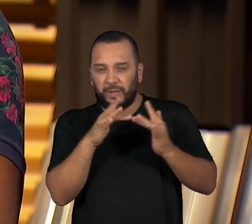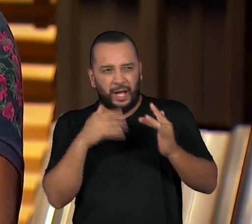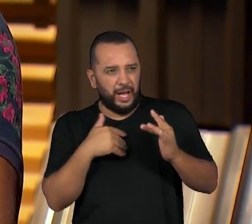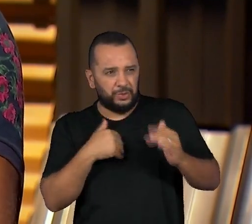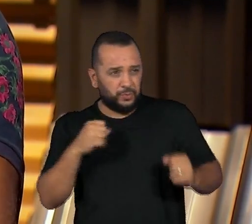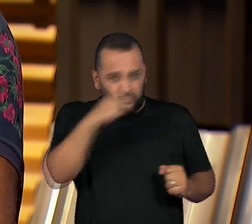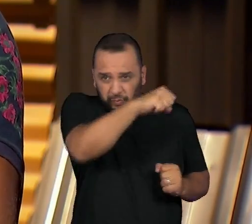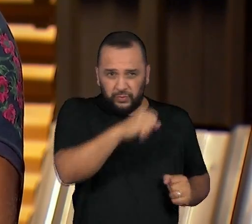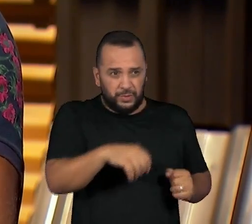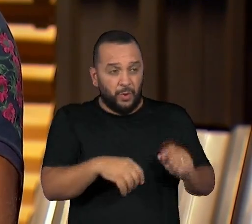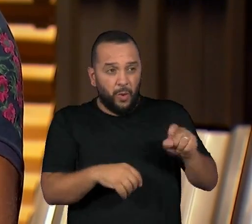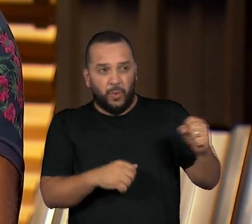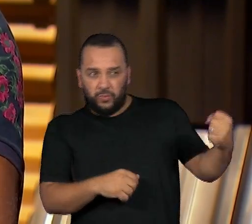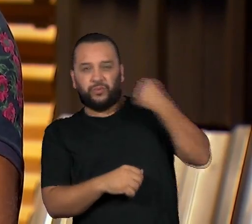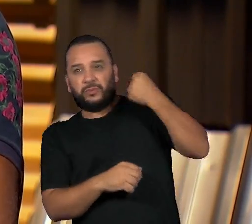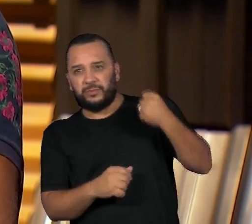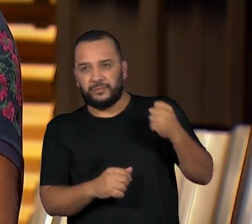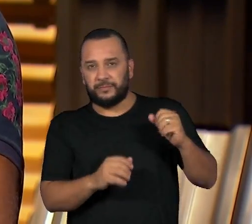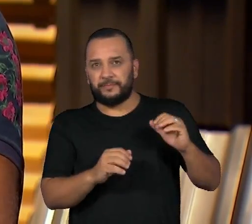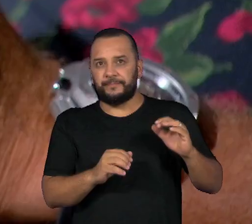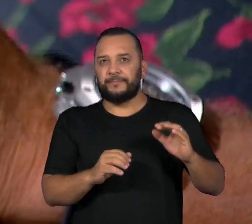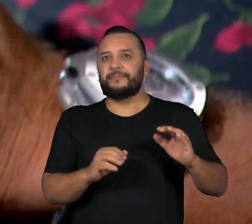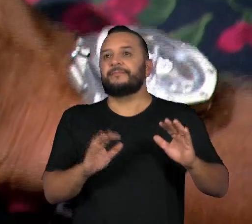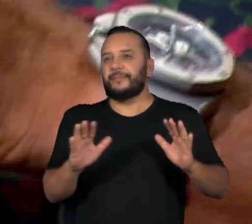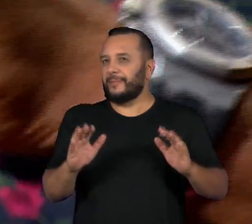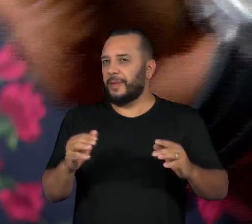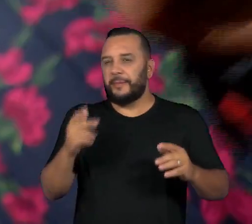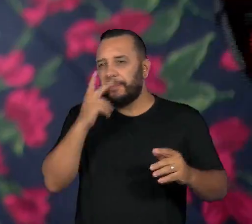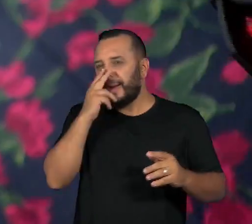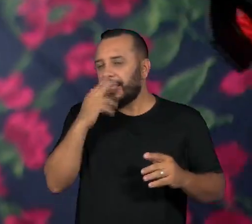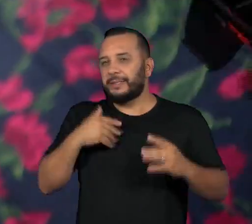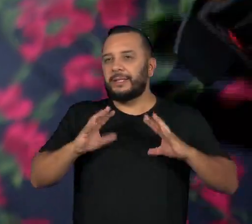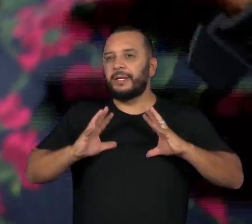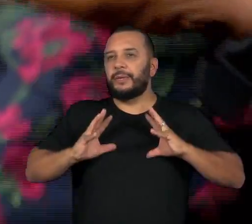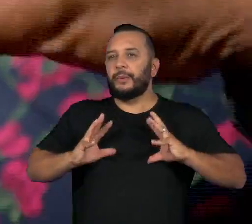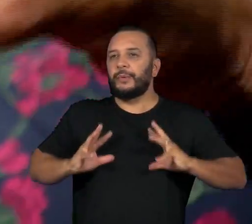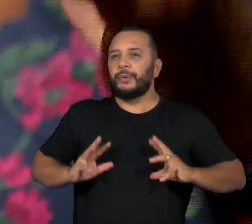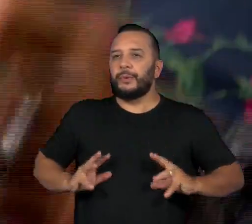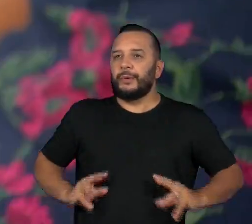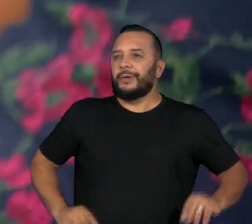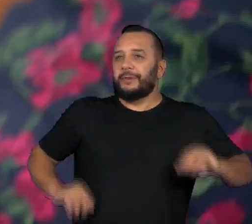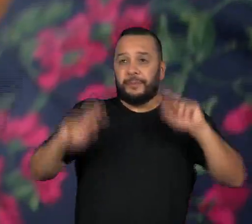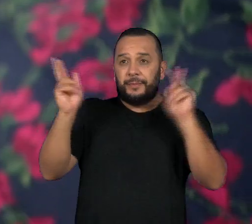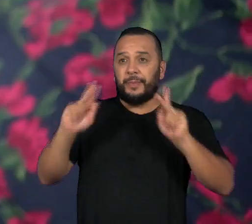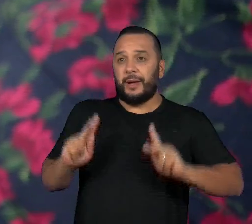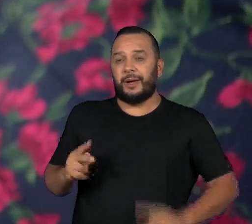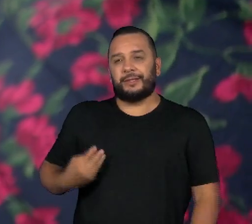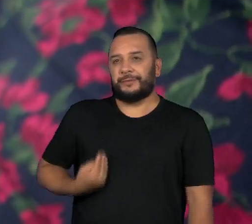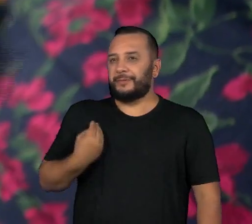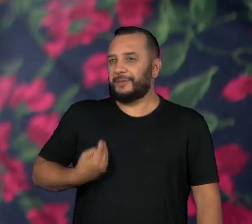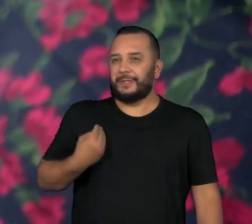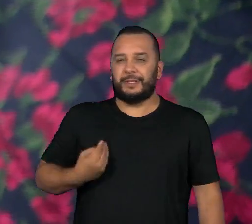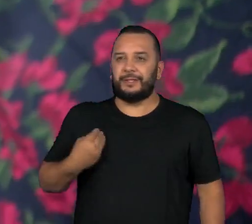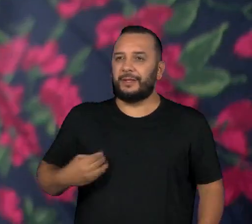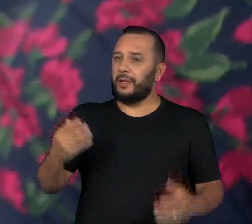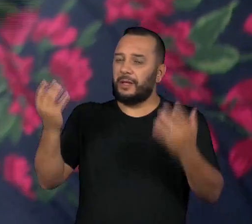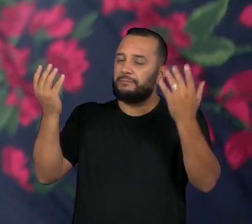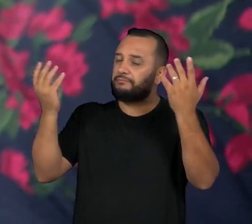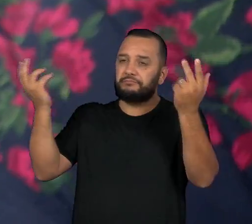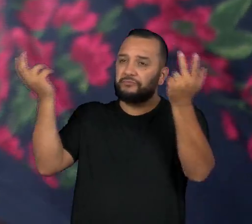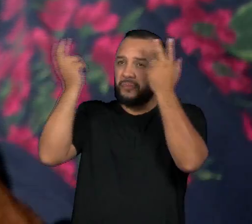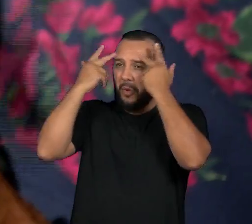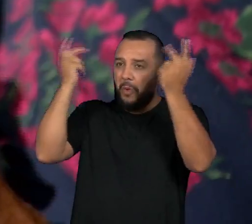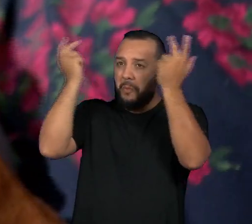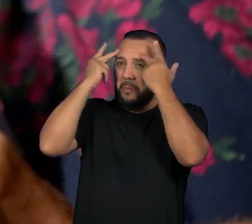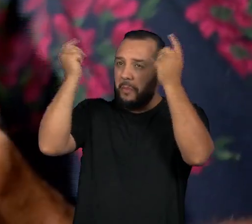seu adversário contra você, parece que vai embora, parece que aí volta tudo ao normal e você